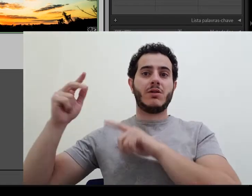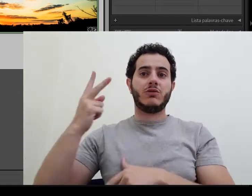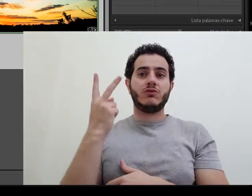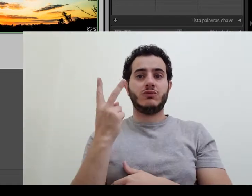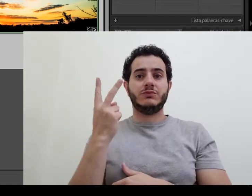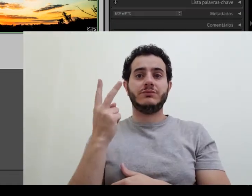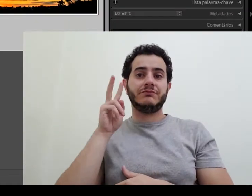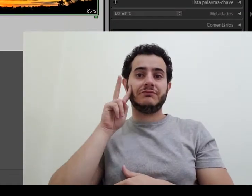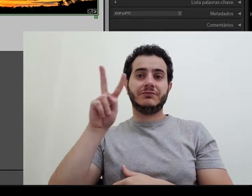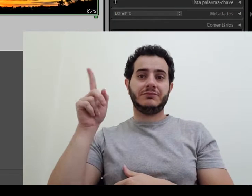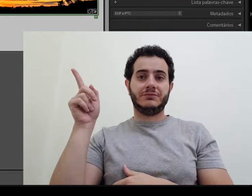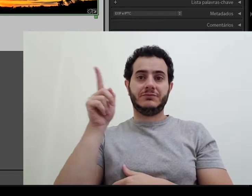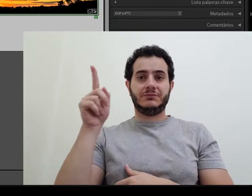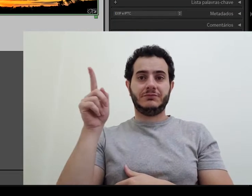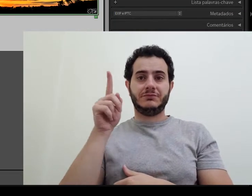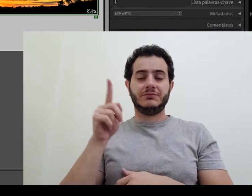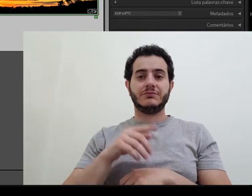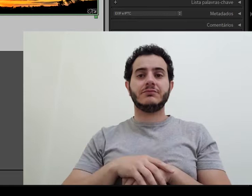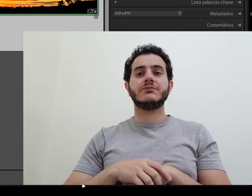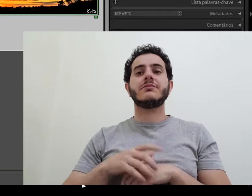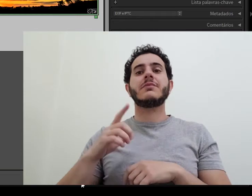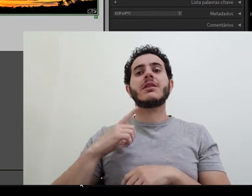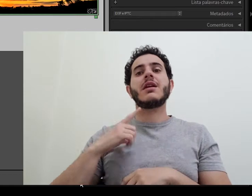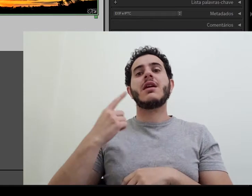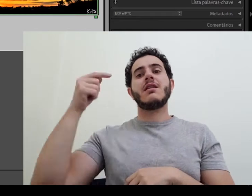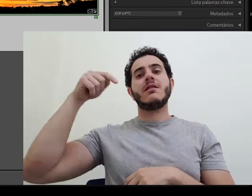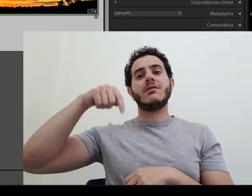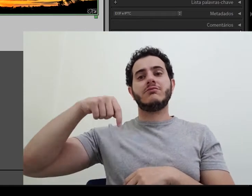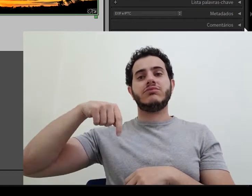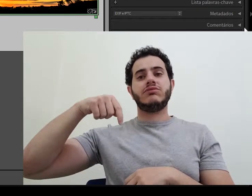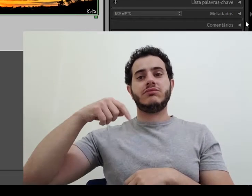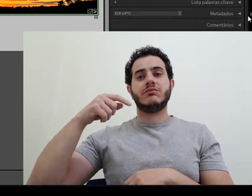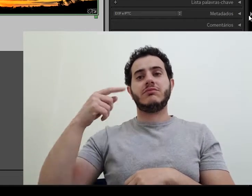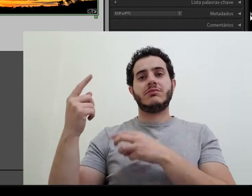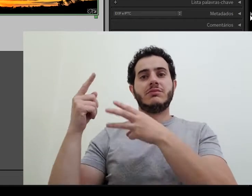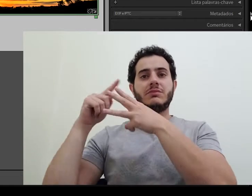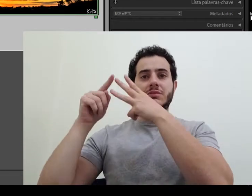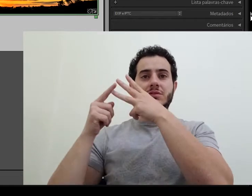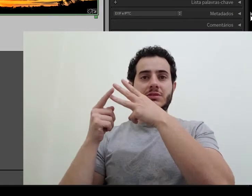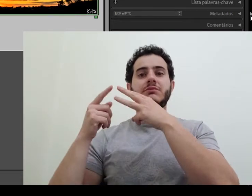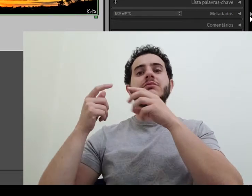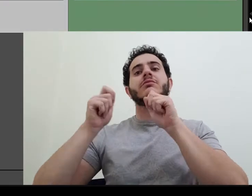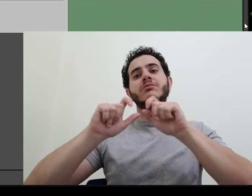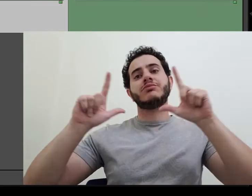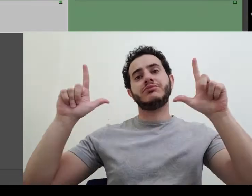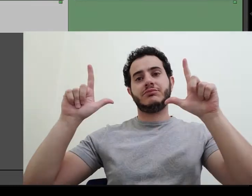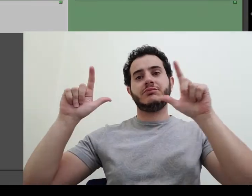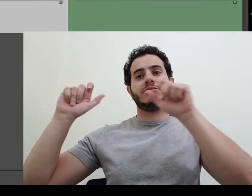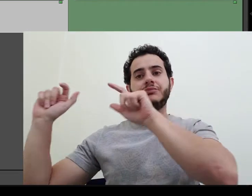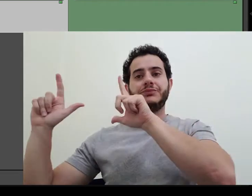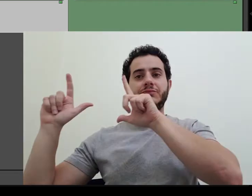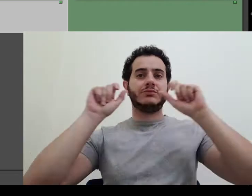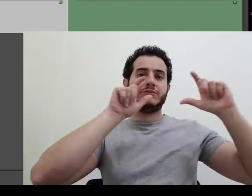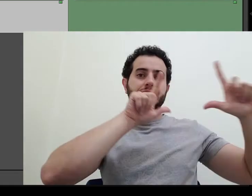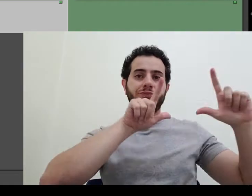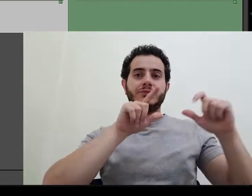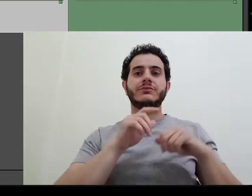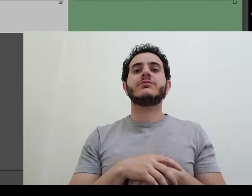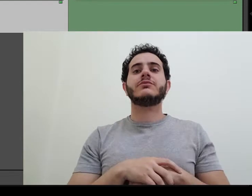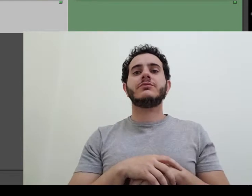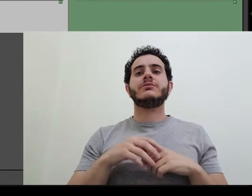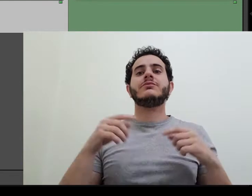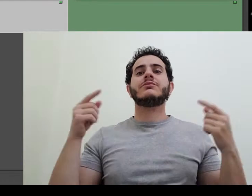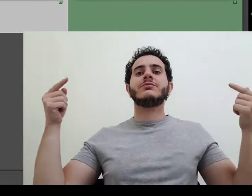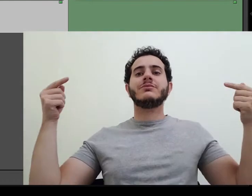fechar o módulo aqui de cima para ganhar um pouquinho mais de espaço. E fechar o módulo da direita aqui também. Fechei o módulo